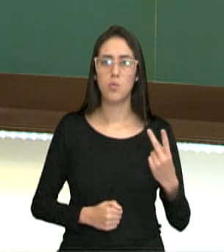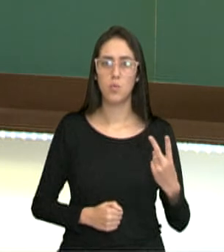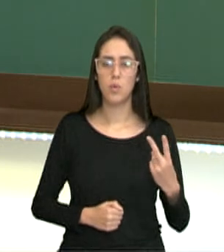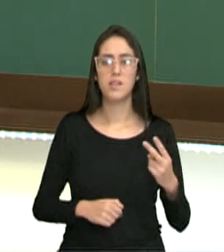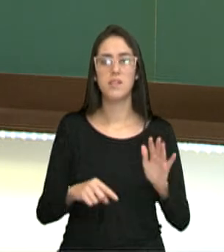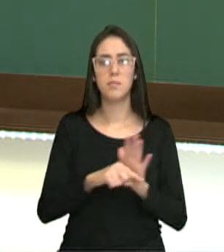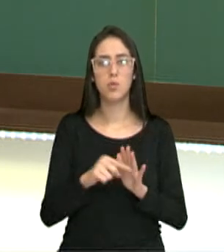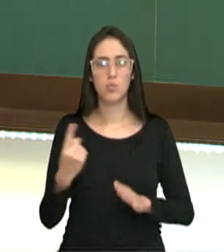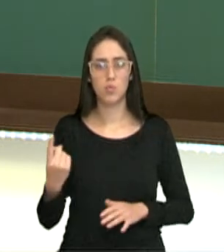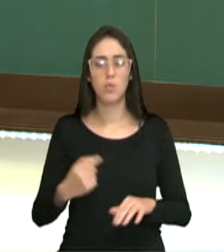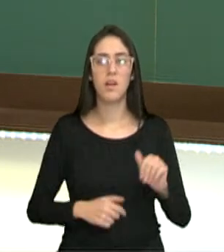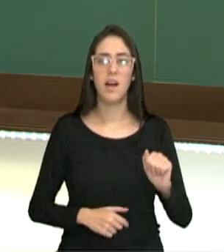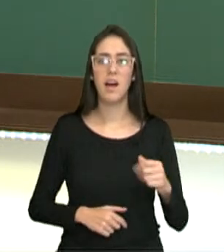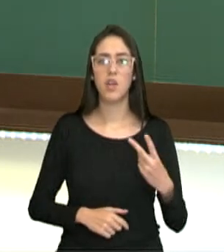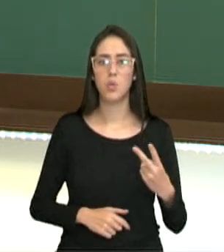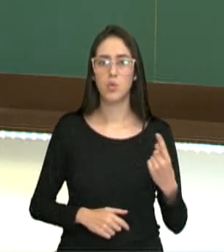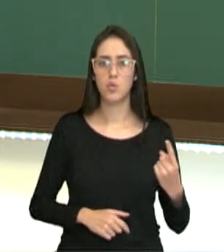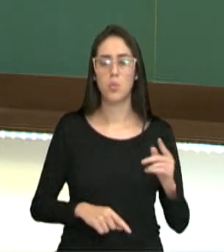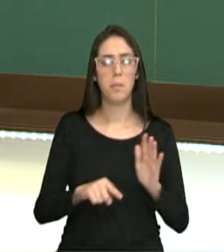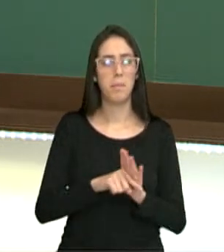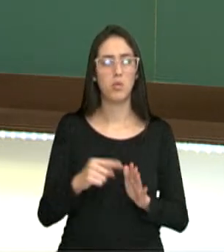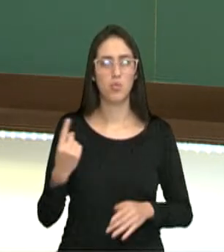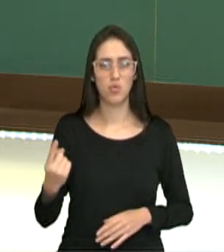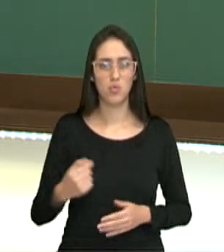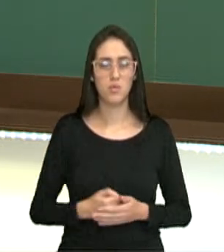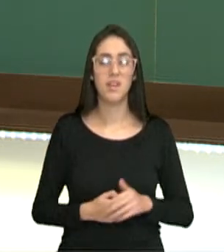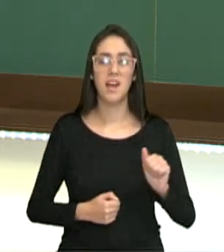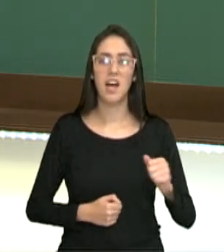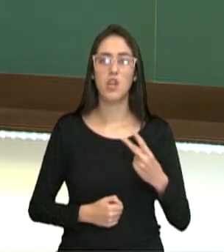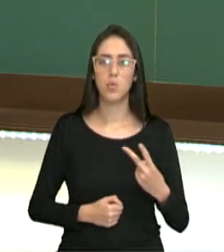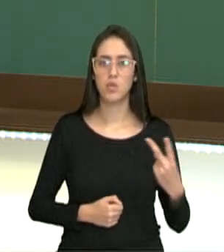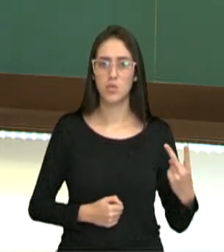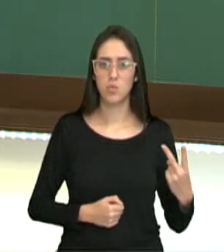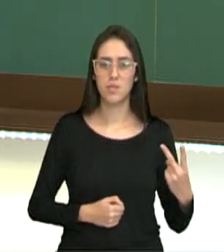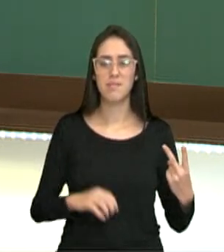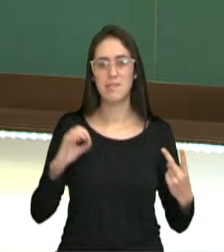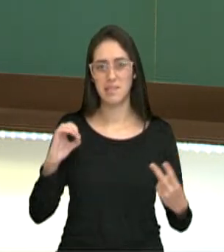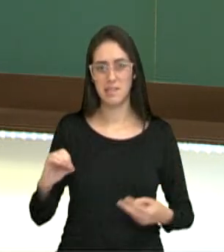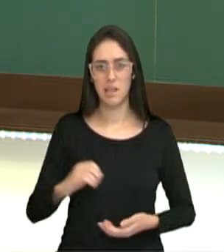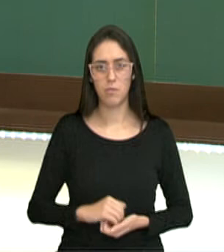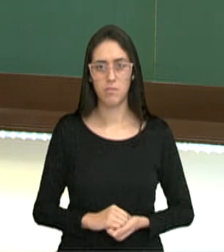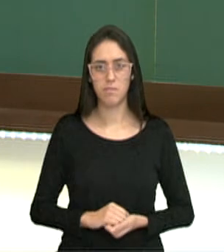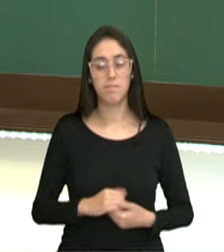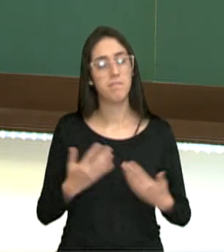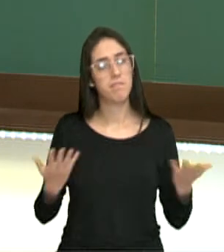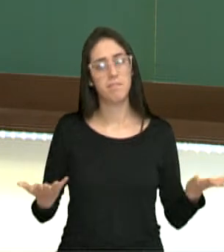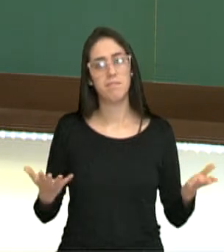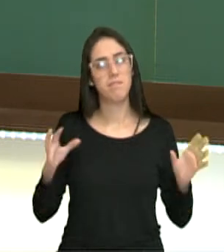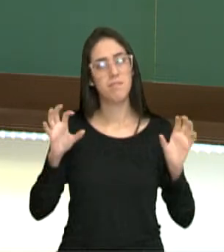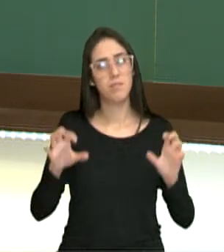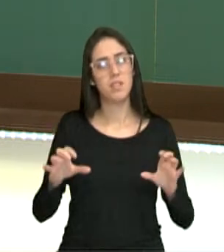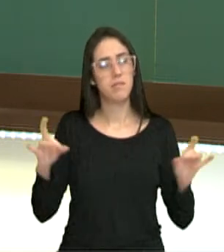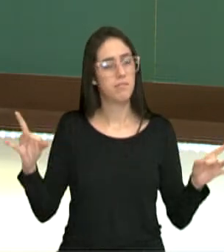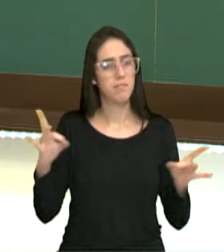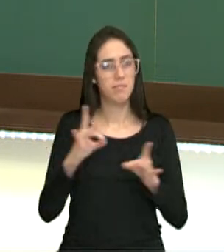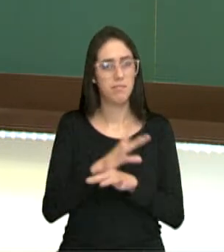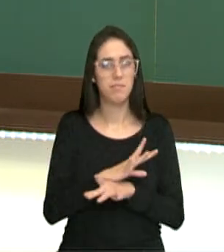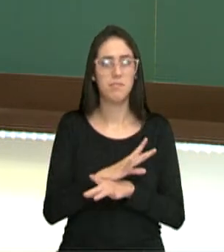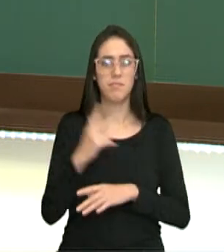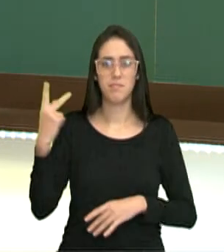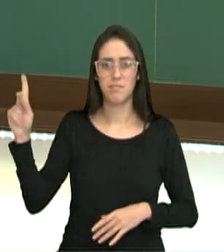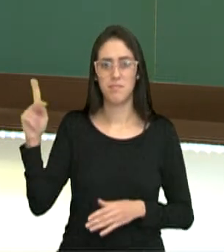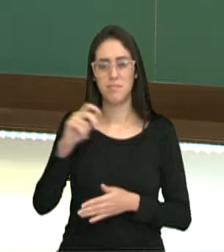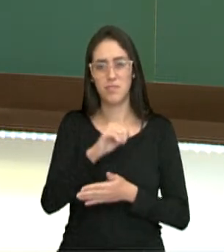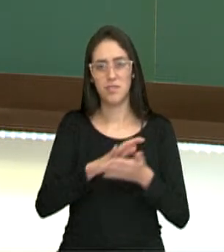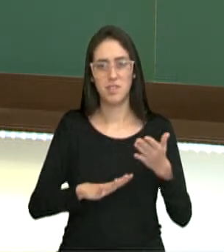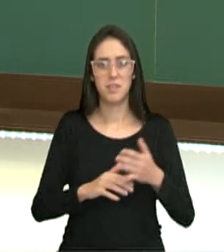1, A2, 1, menos 1 e A2, 2, 0. Assim, eu finalizo essa